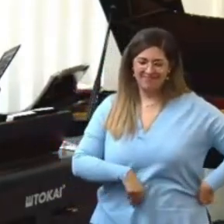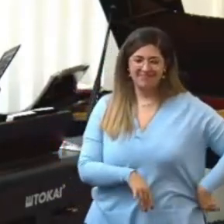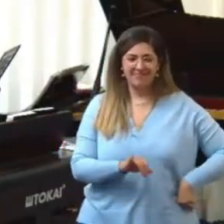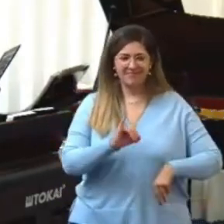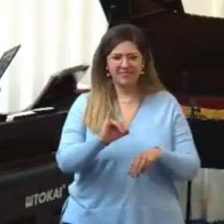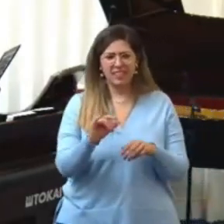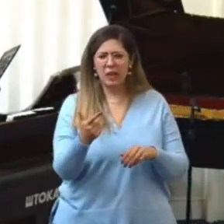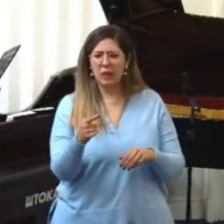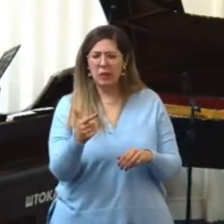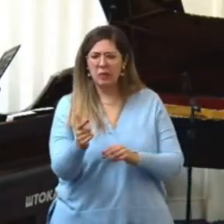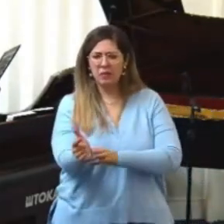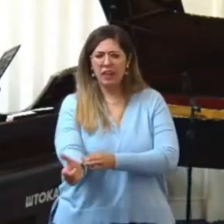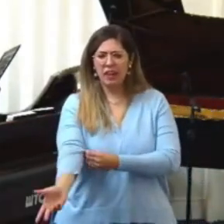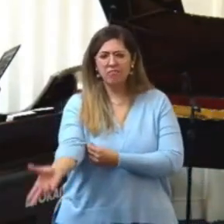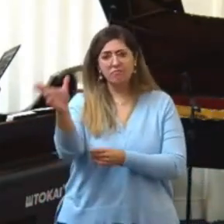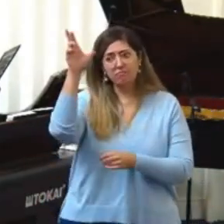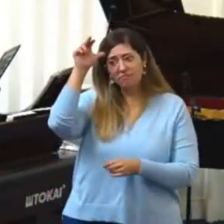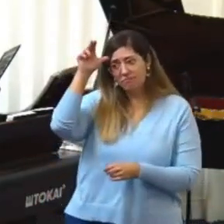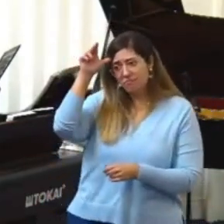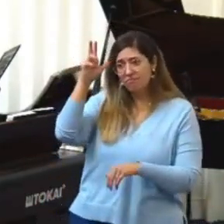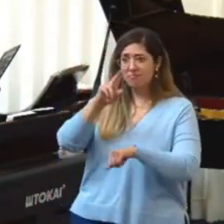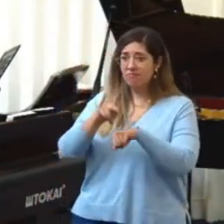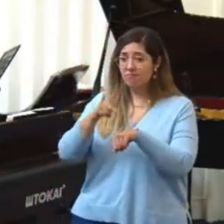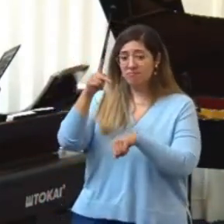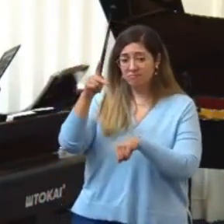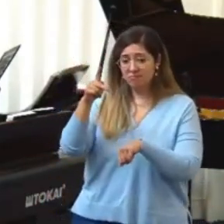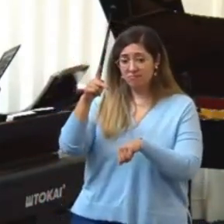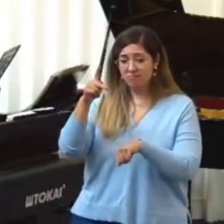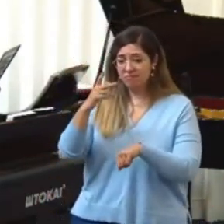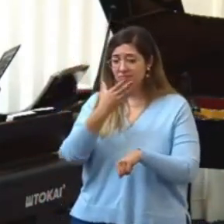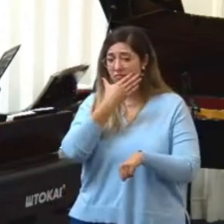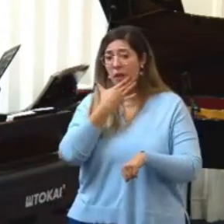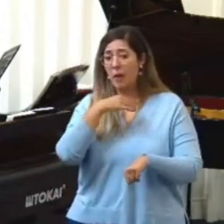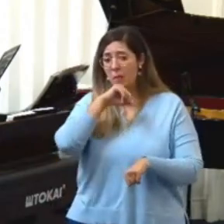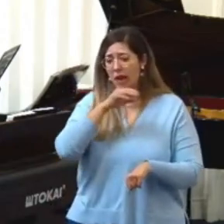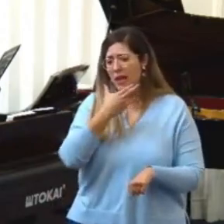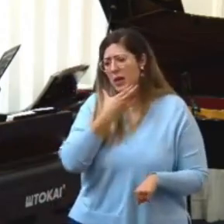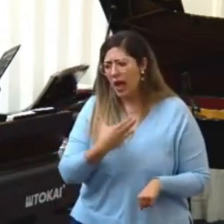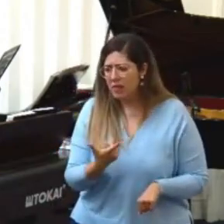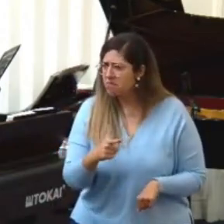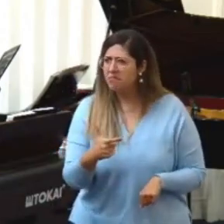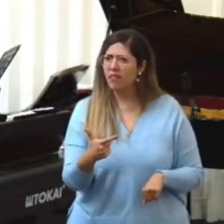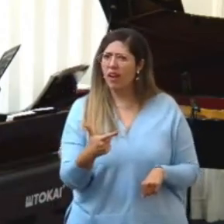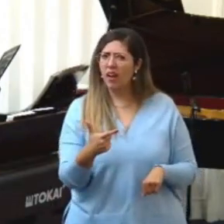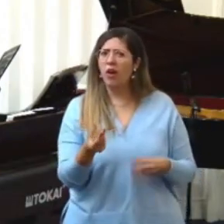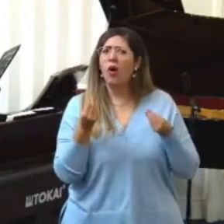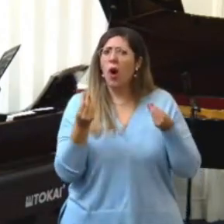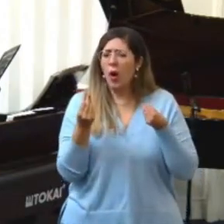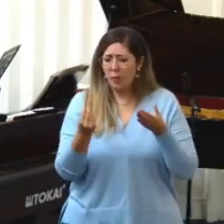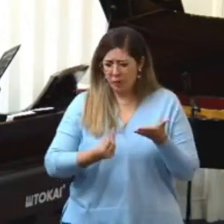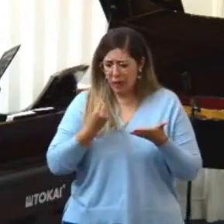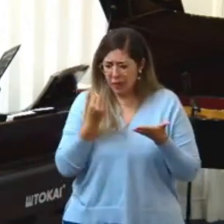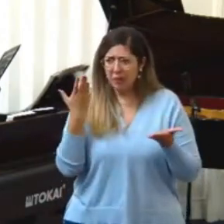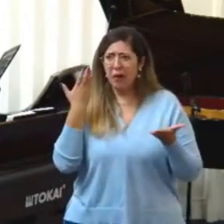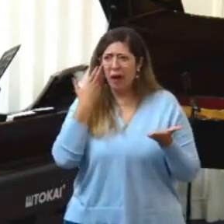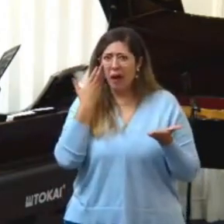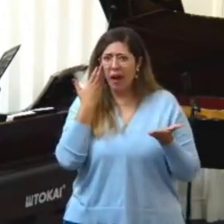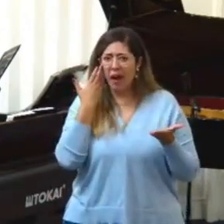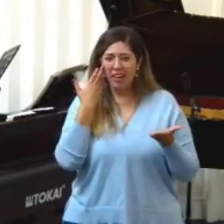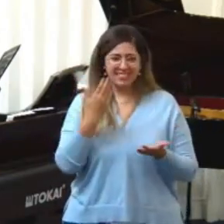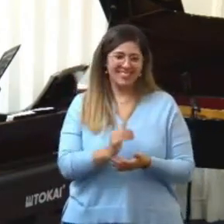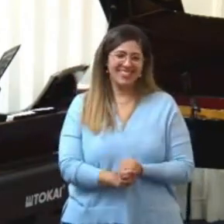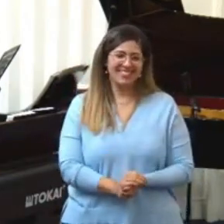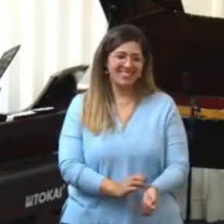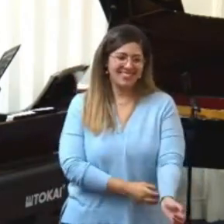não tem Papai Noel, não tem Coelhinho da Páscoa e não tem super-heróis, o que é que temos, crianças? Para viver. E agora